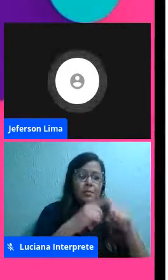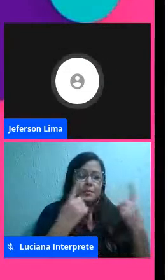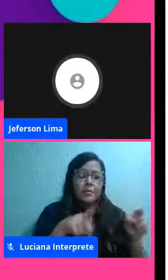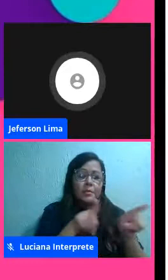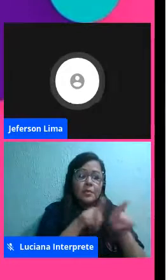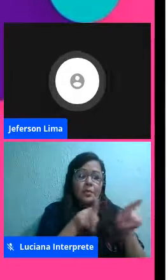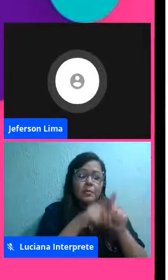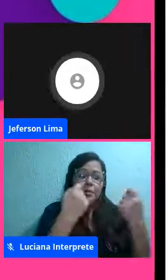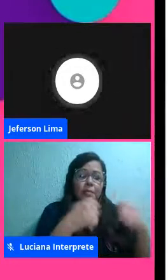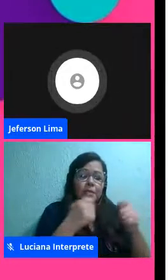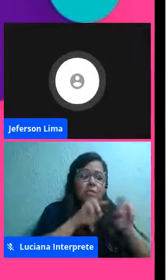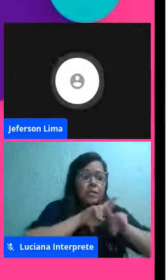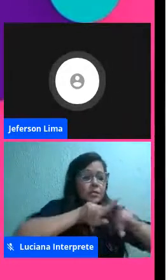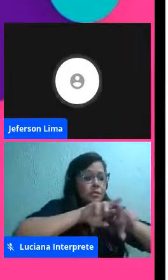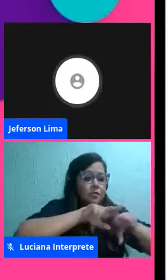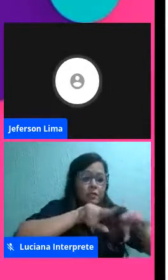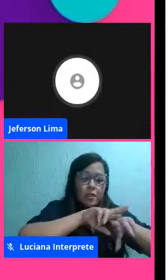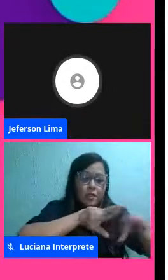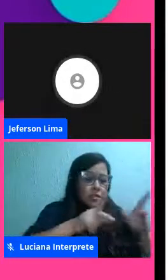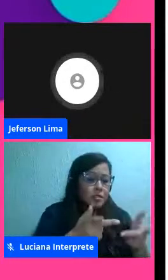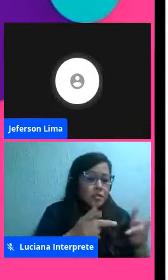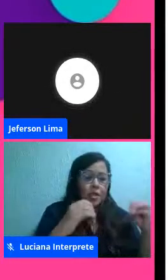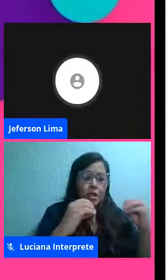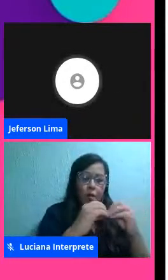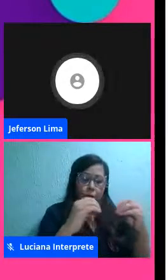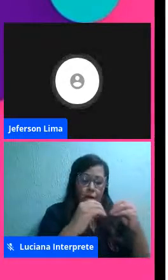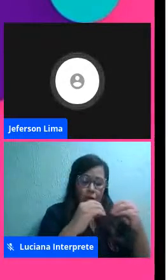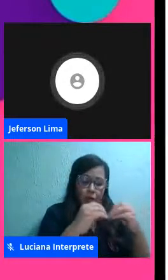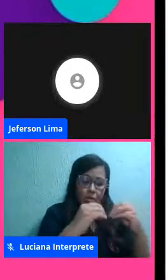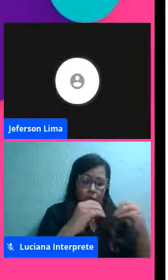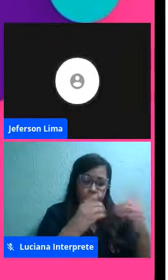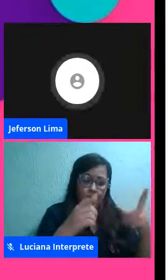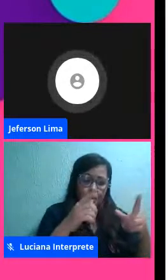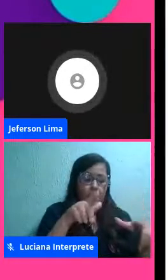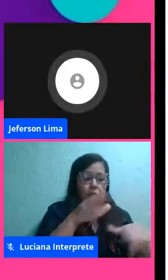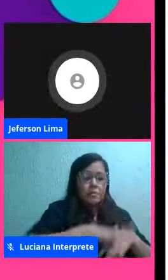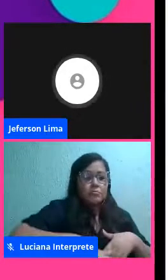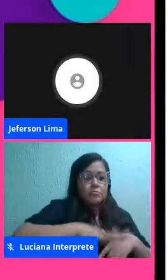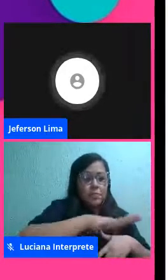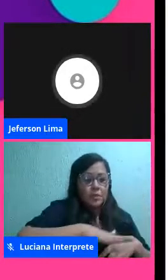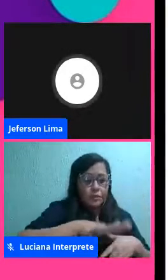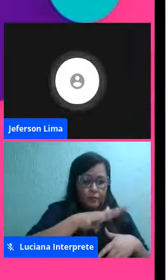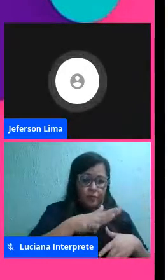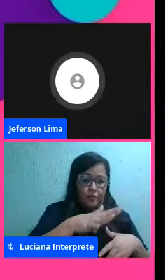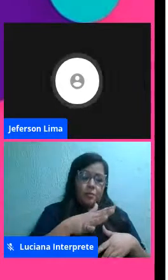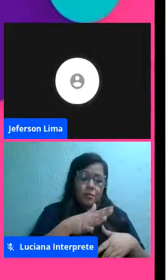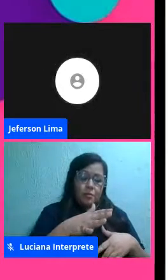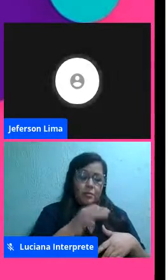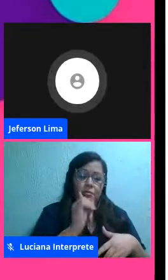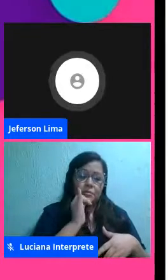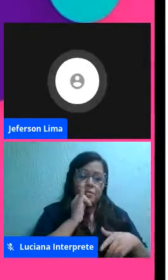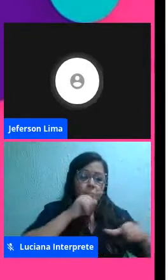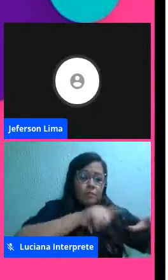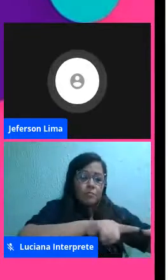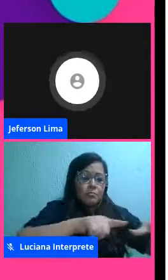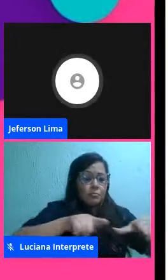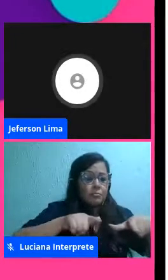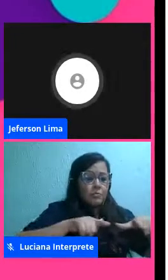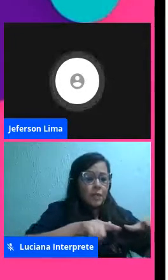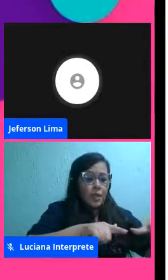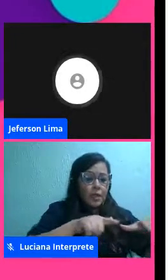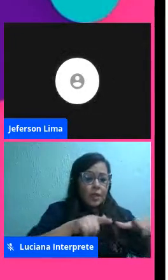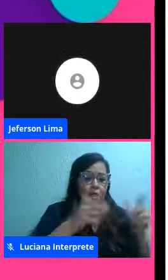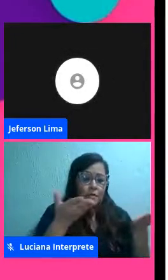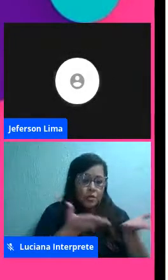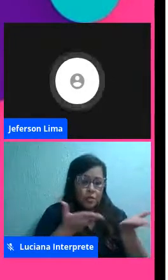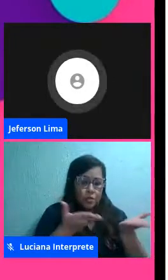ao Arduino como plataforma e o Arduino Uno, aquelas versões mais antigas lá, para as placas hoje em dia. Para elas terem clocks